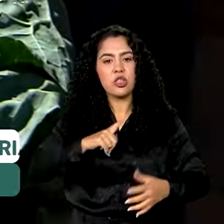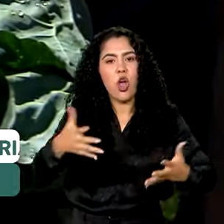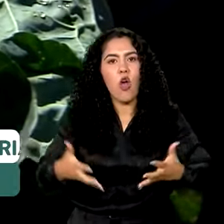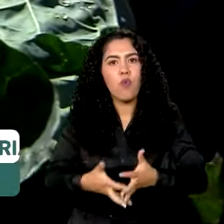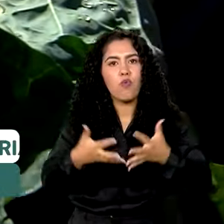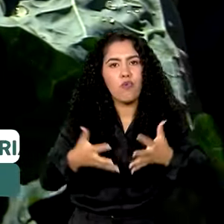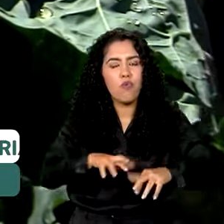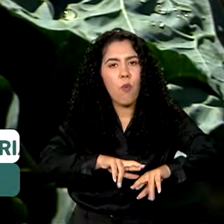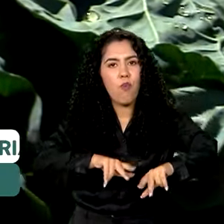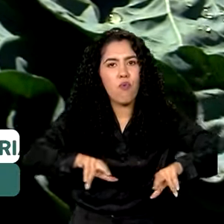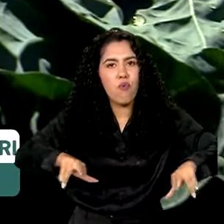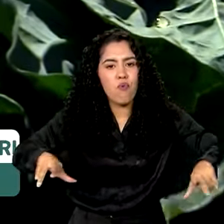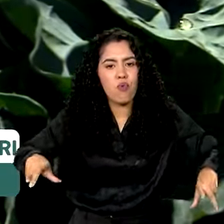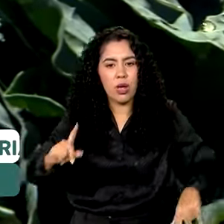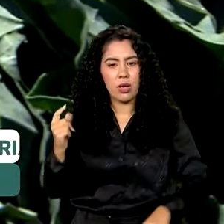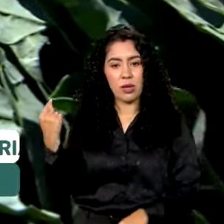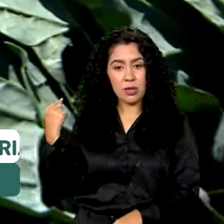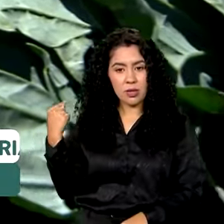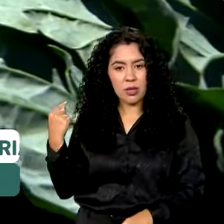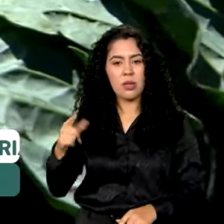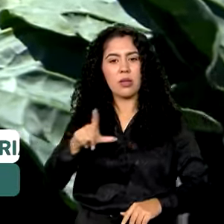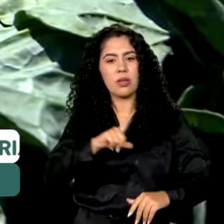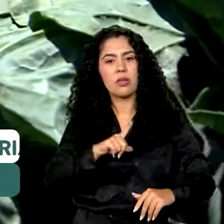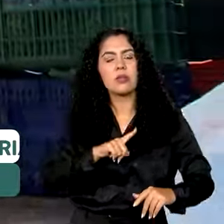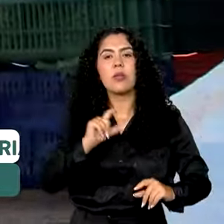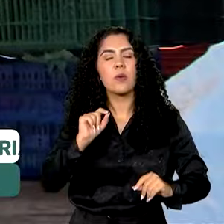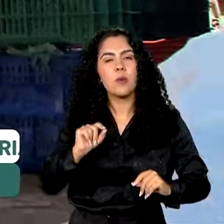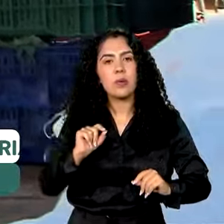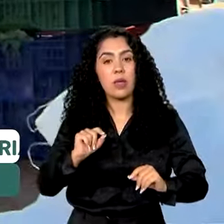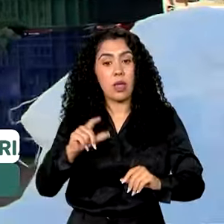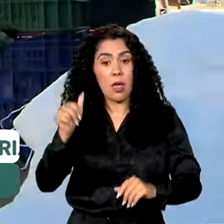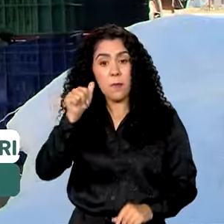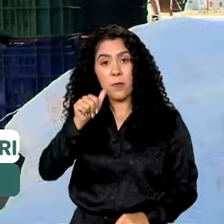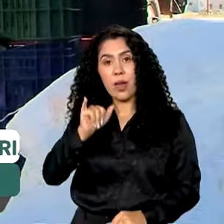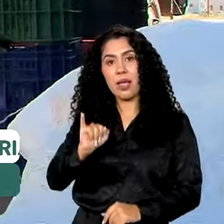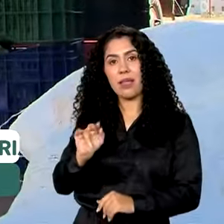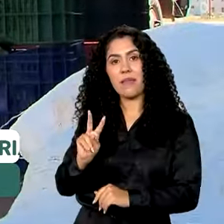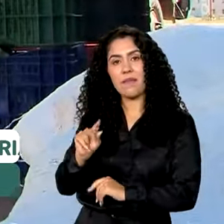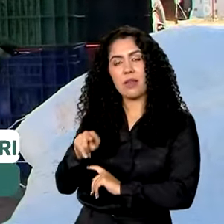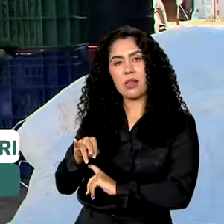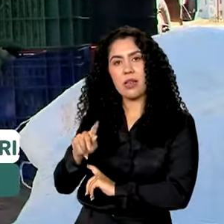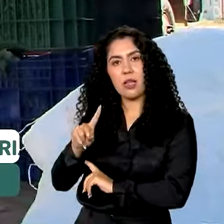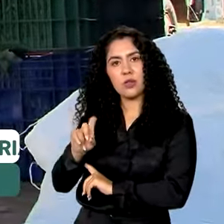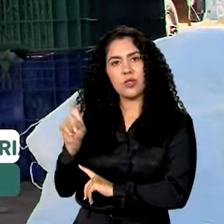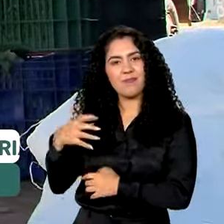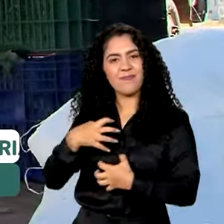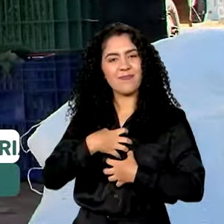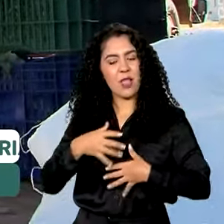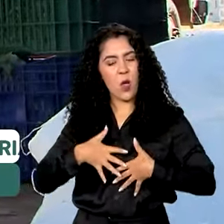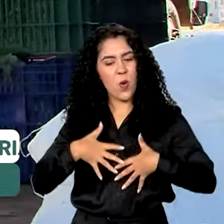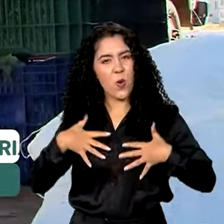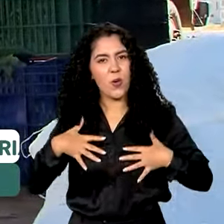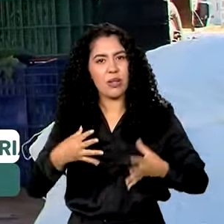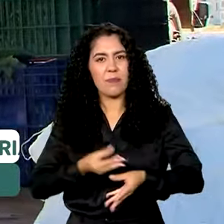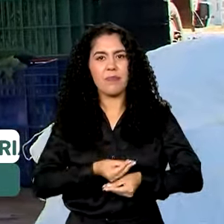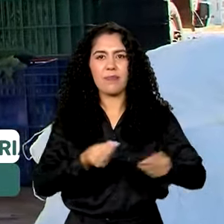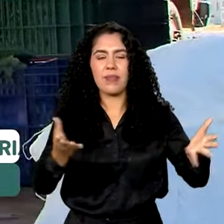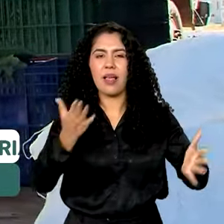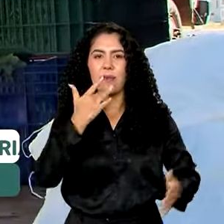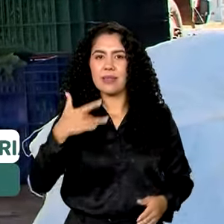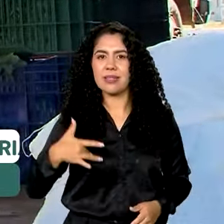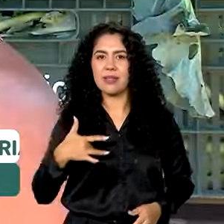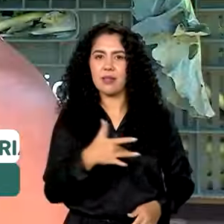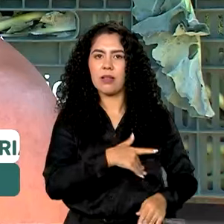e produzida pelo processo de agrofloresta. Dona Ivanilde se orgulha de levar alimento saudável a quem